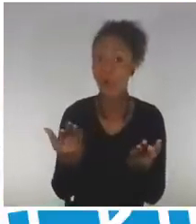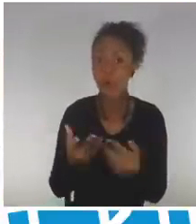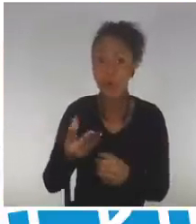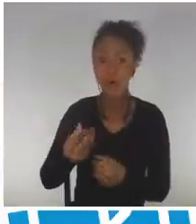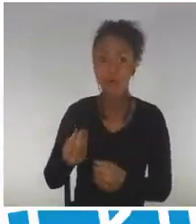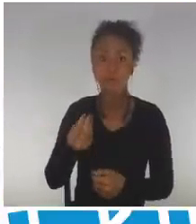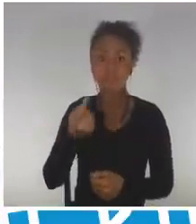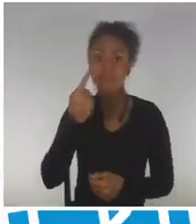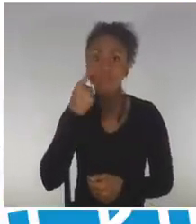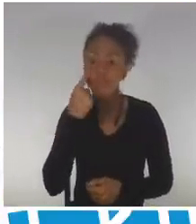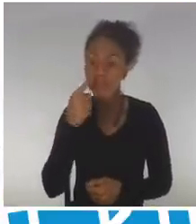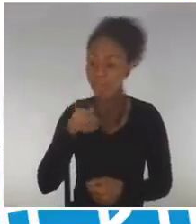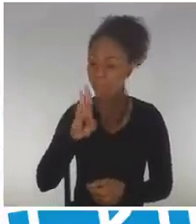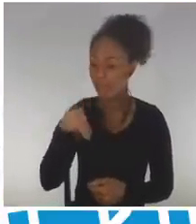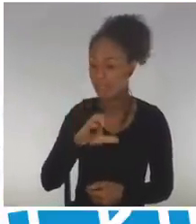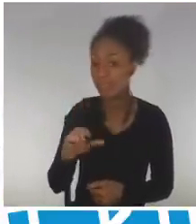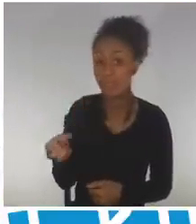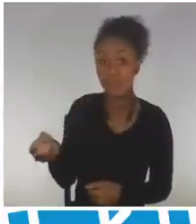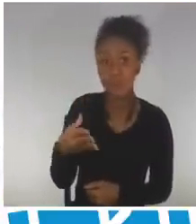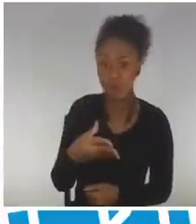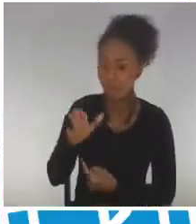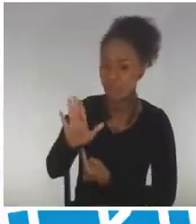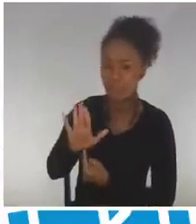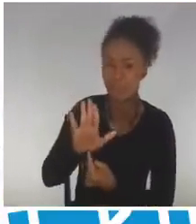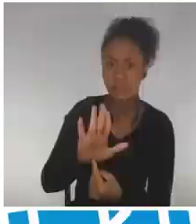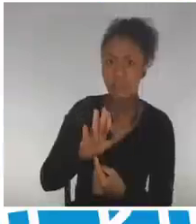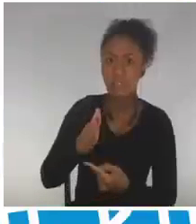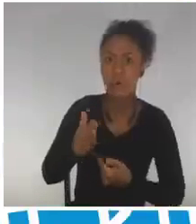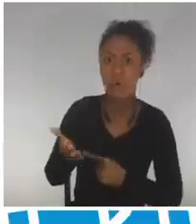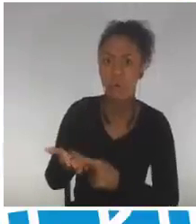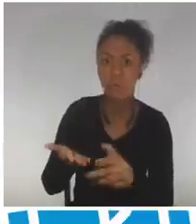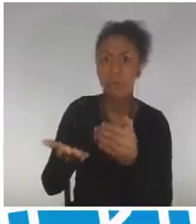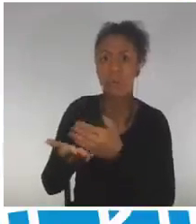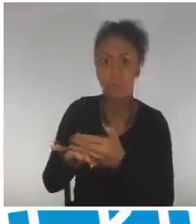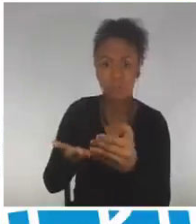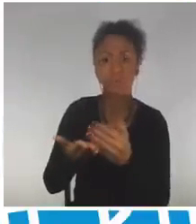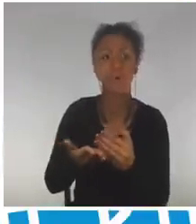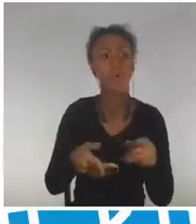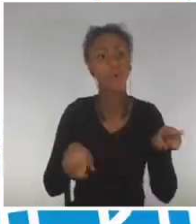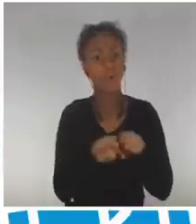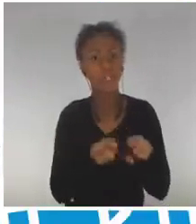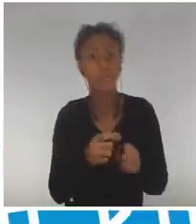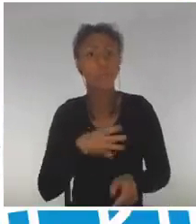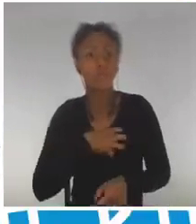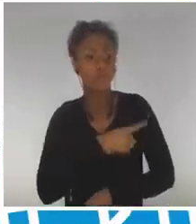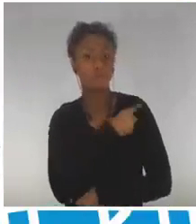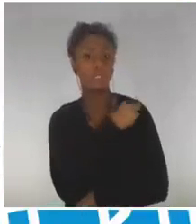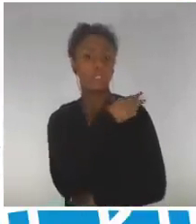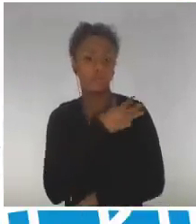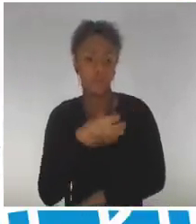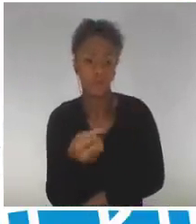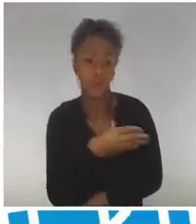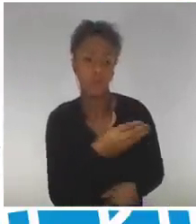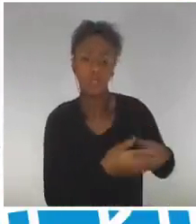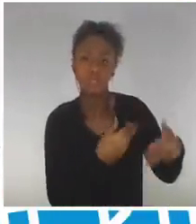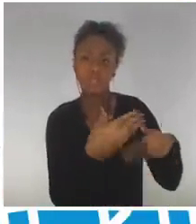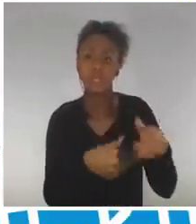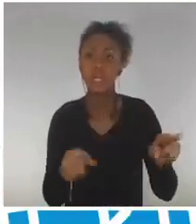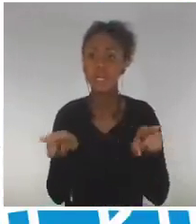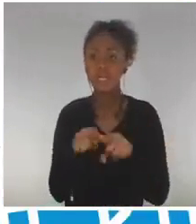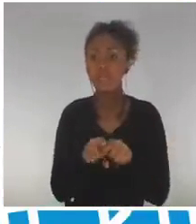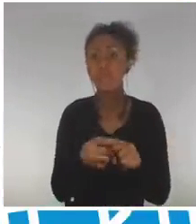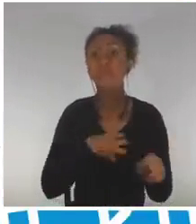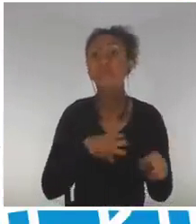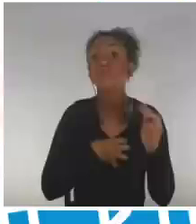da BNCC, a implementação da reforma do ensino médio, e consolidando um sistema de avaliação